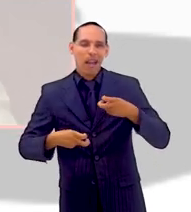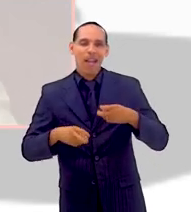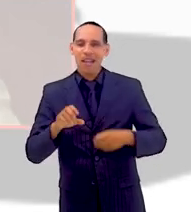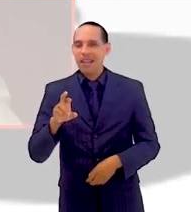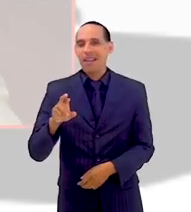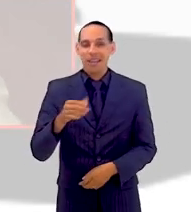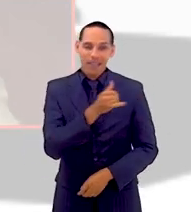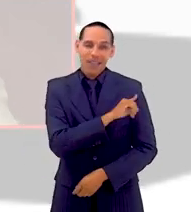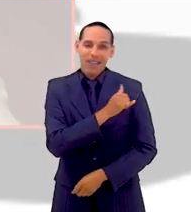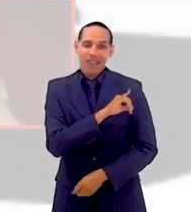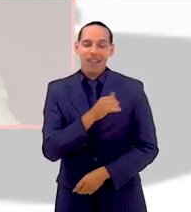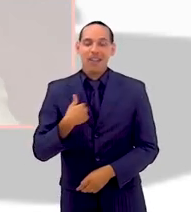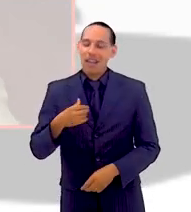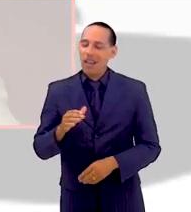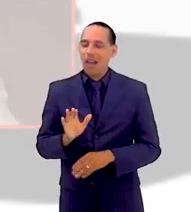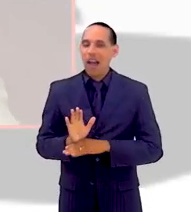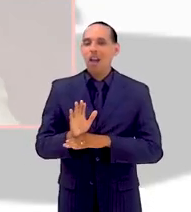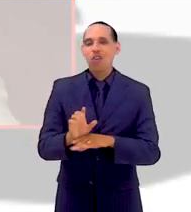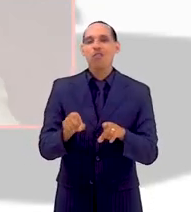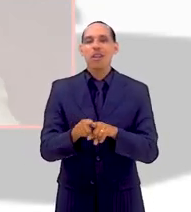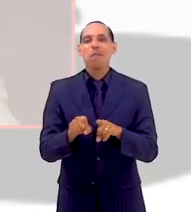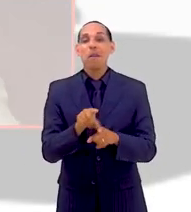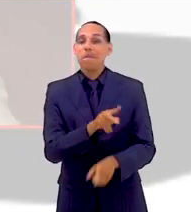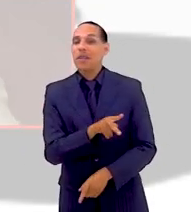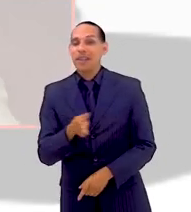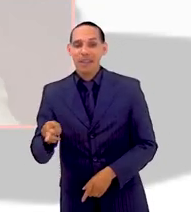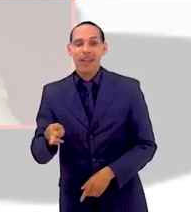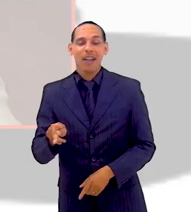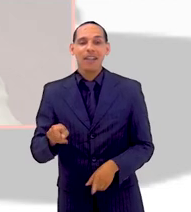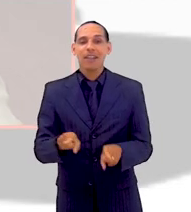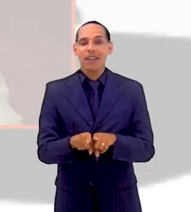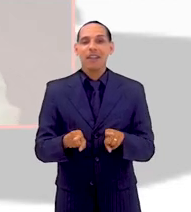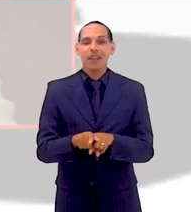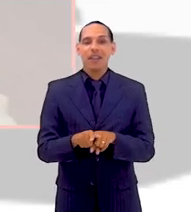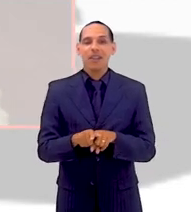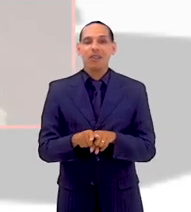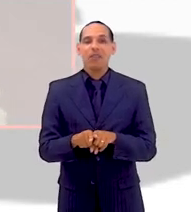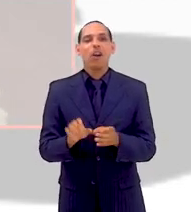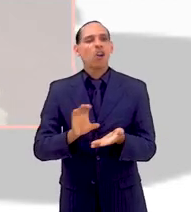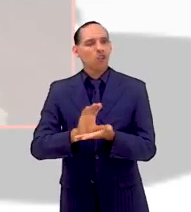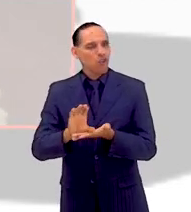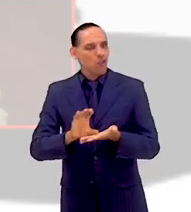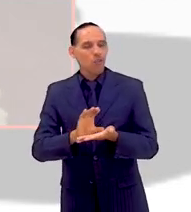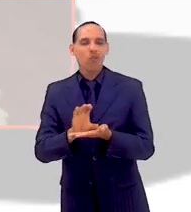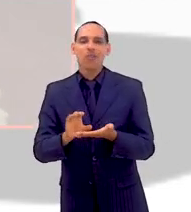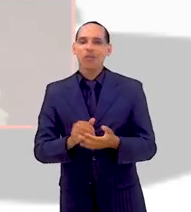brilhante do nosso presidente, que ocupou o conselho